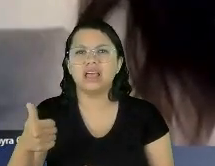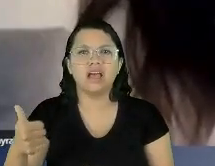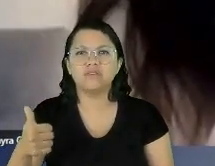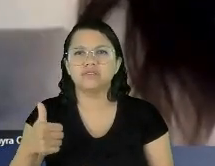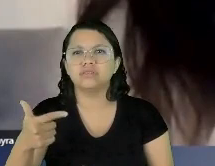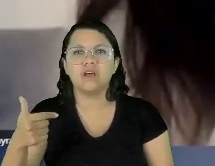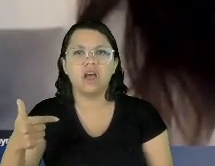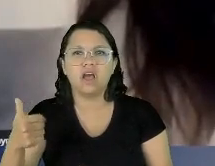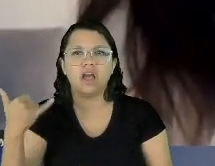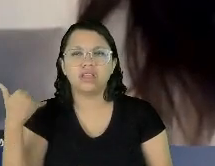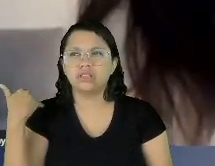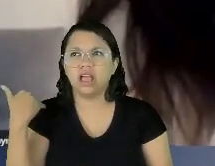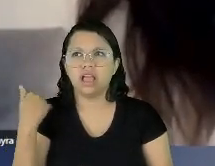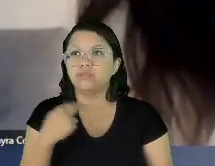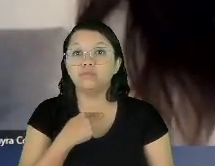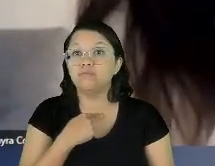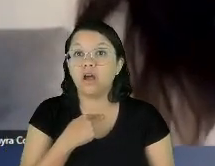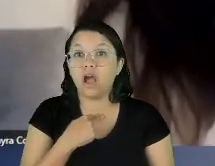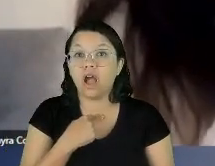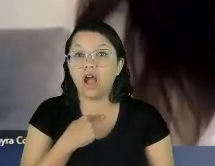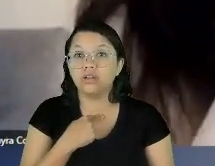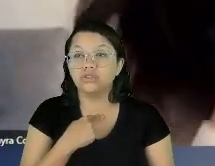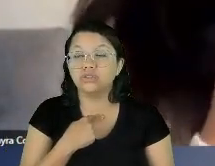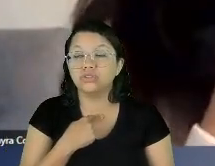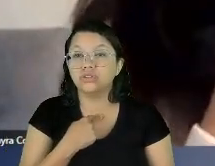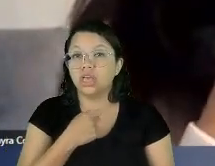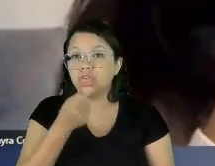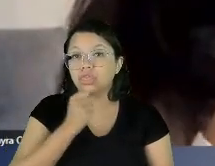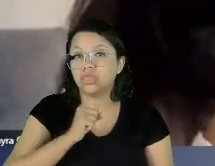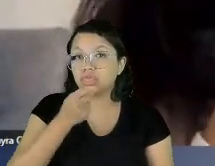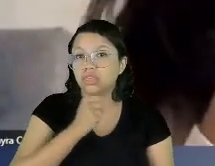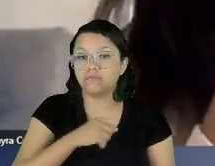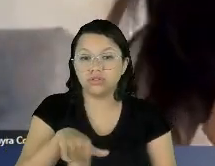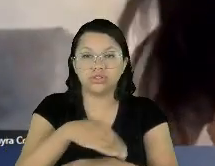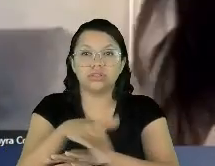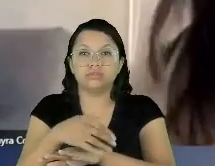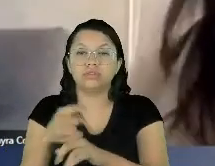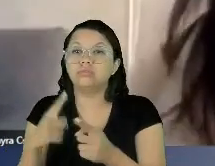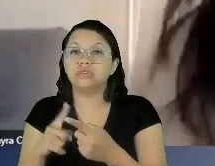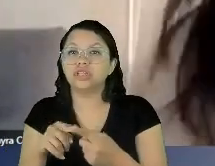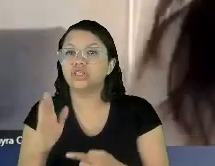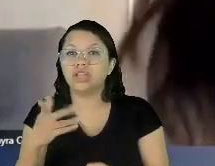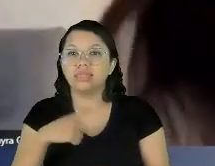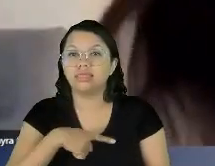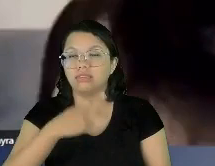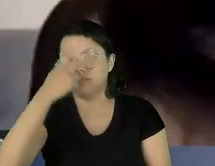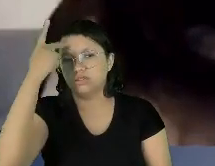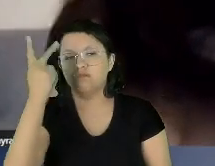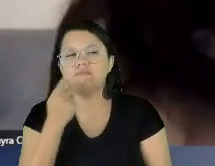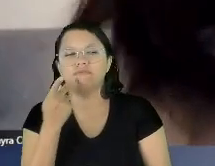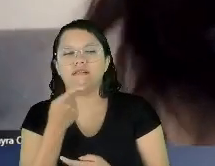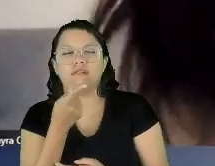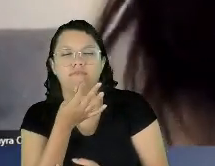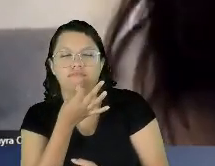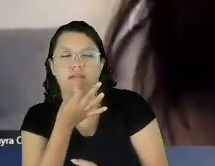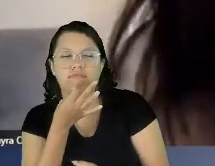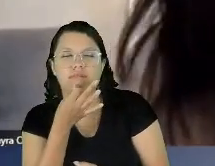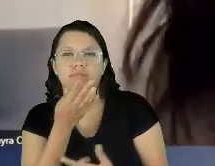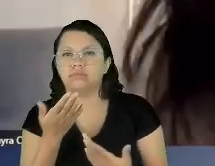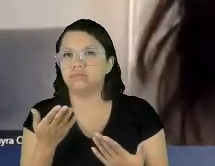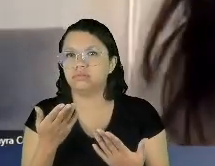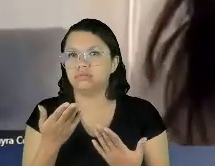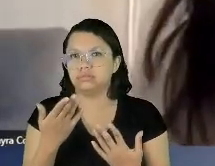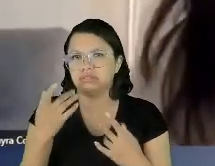Crianças de 10, 11, 12 anos não podem tomar sorvete na rua, porque já vem esse tipo de coisa maliciosa.